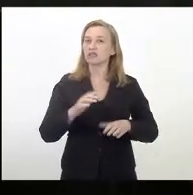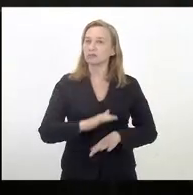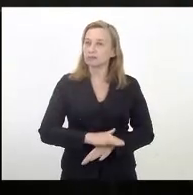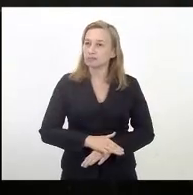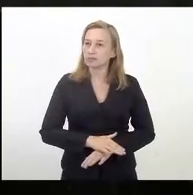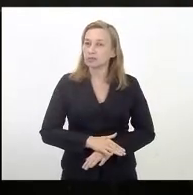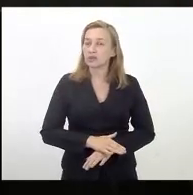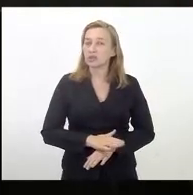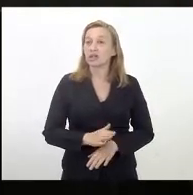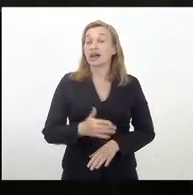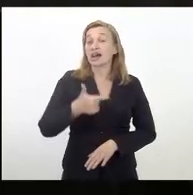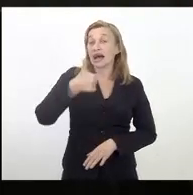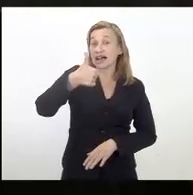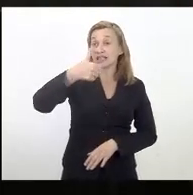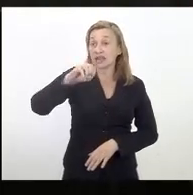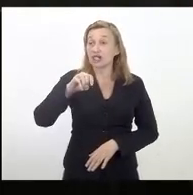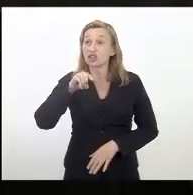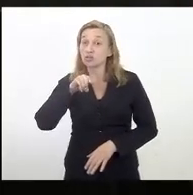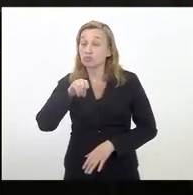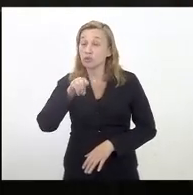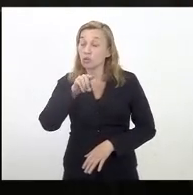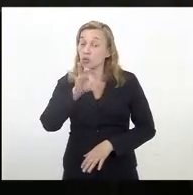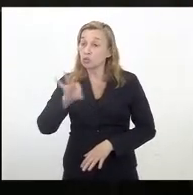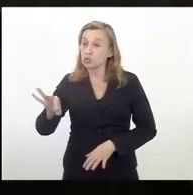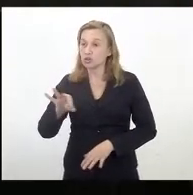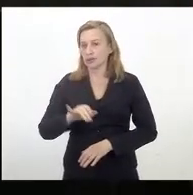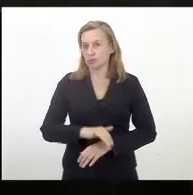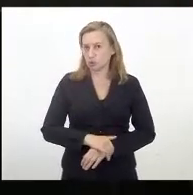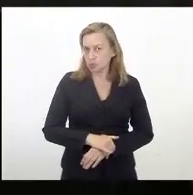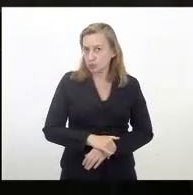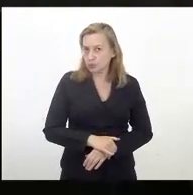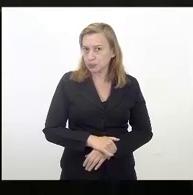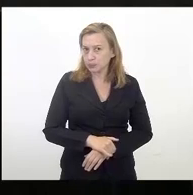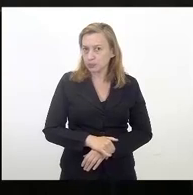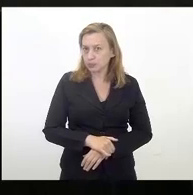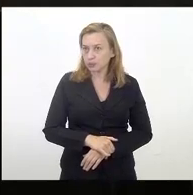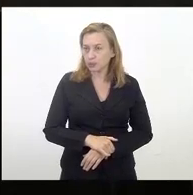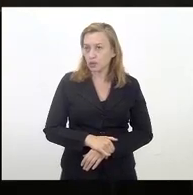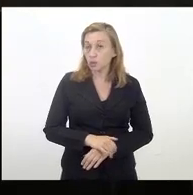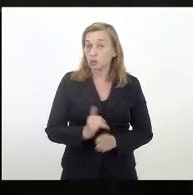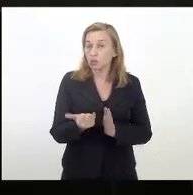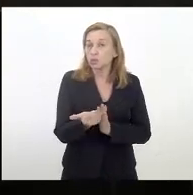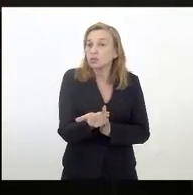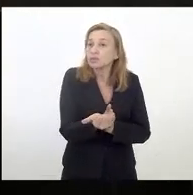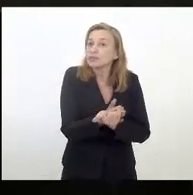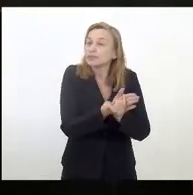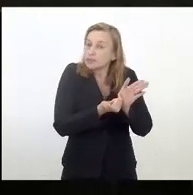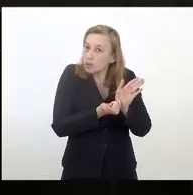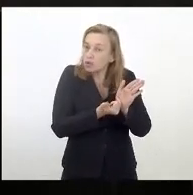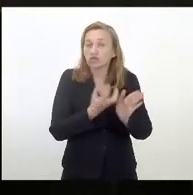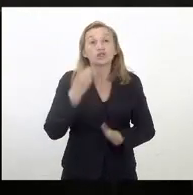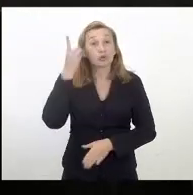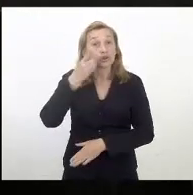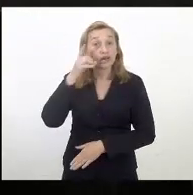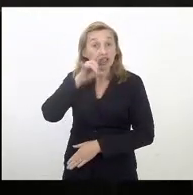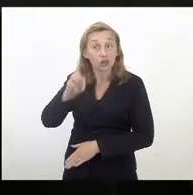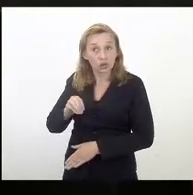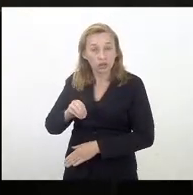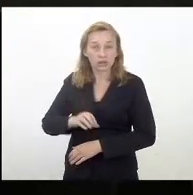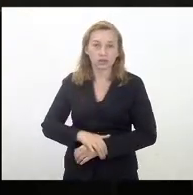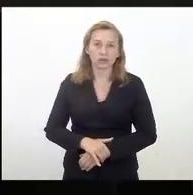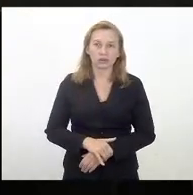a dez pontos percentuais e os impostos Deputado Dionísio